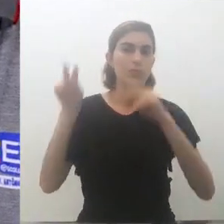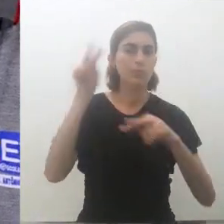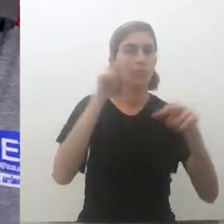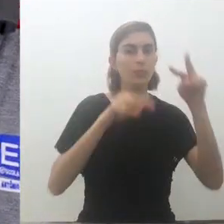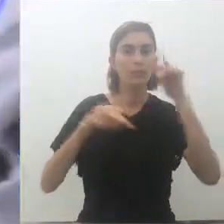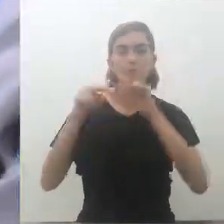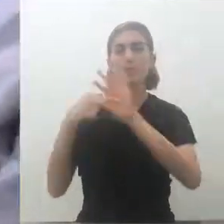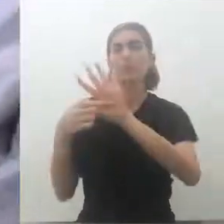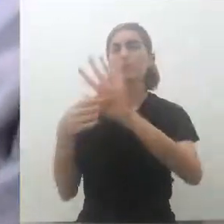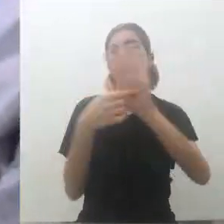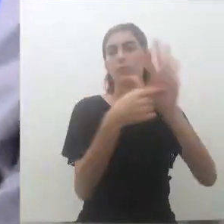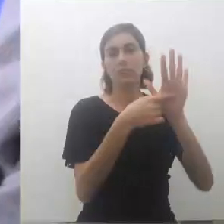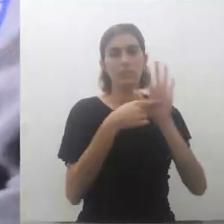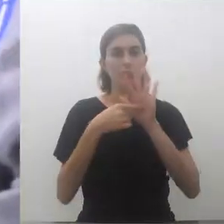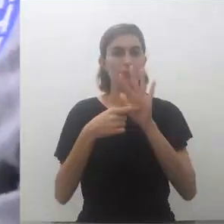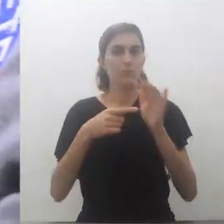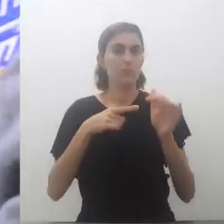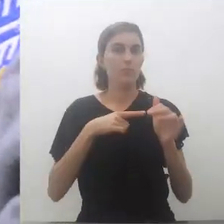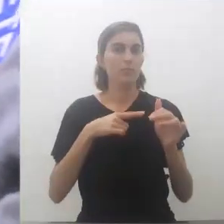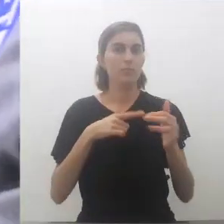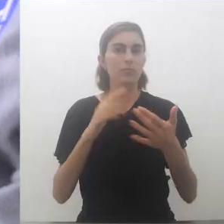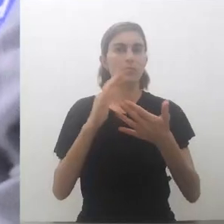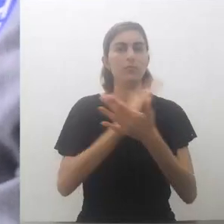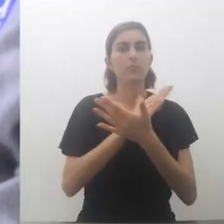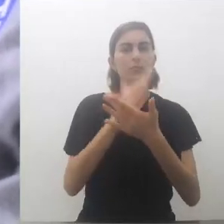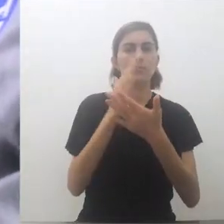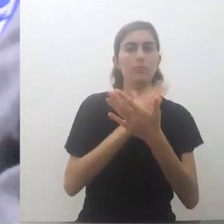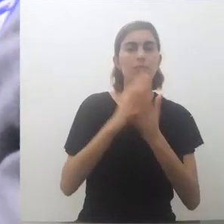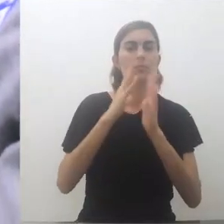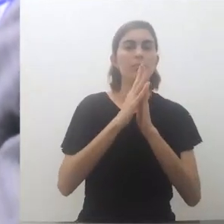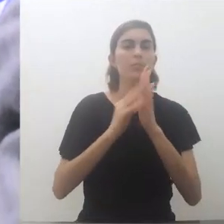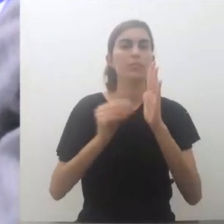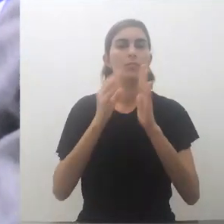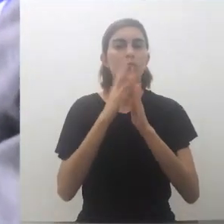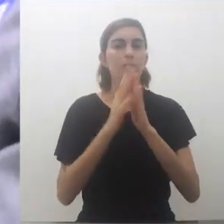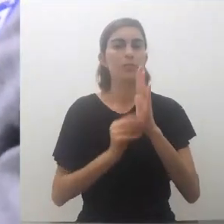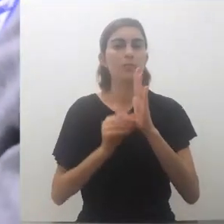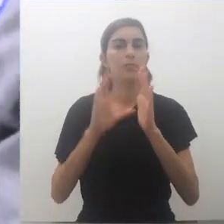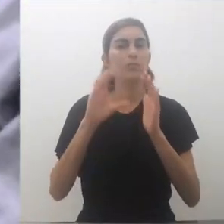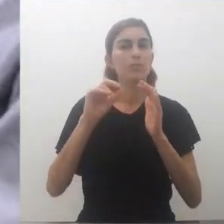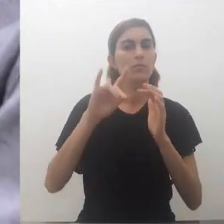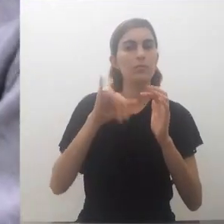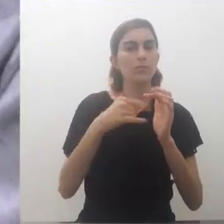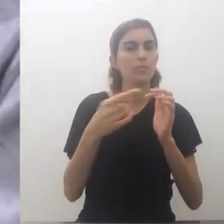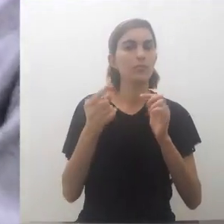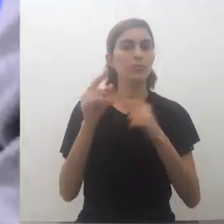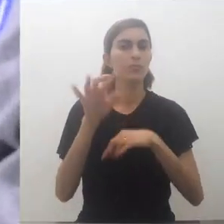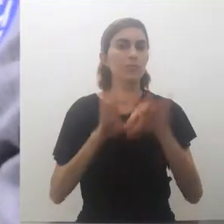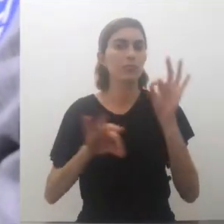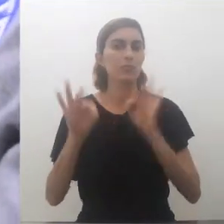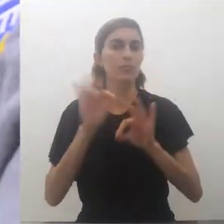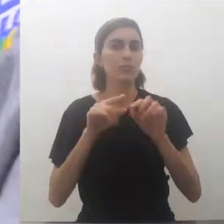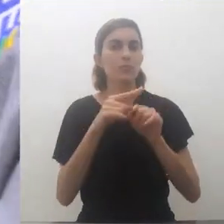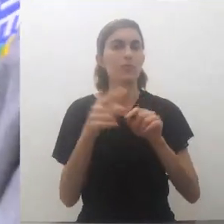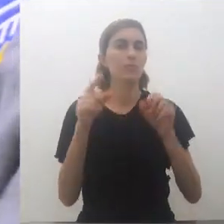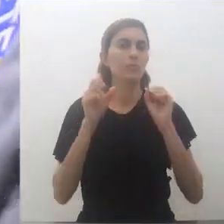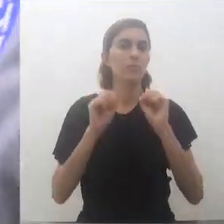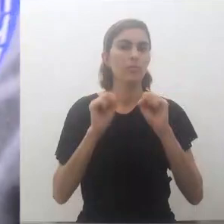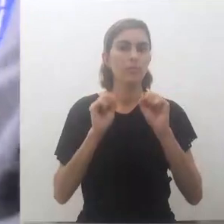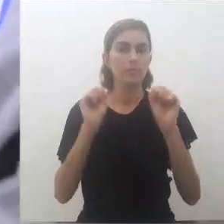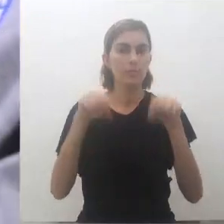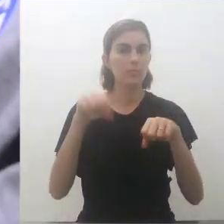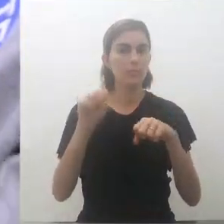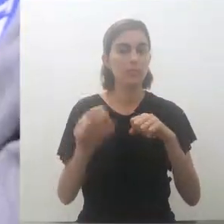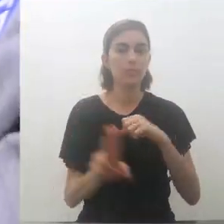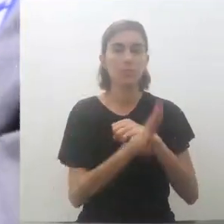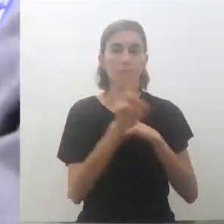apresentam, tenho aqui alguns modelos de composição, que você pode sim, usando